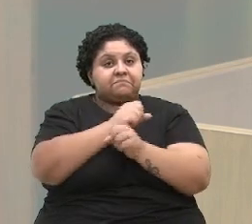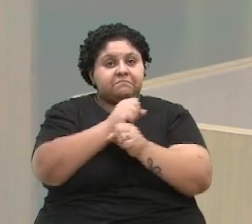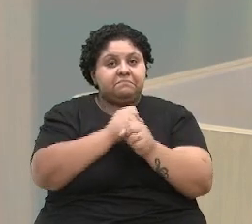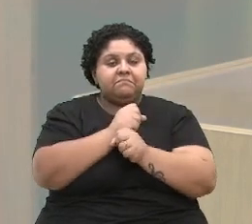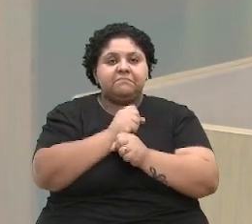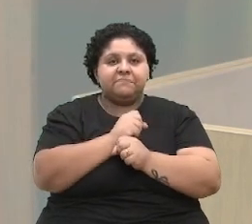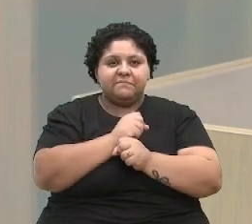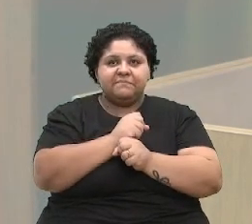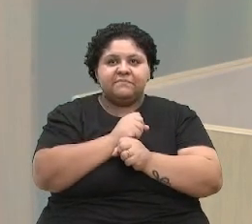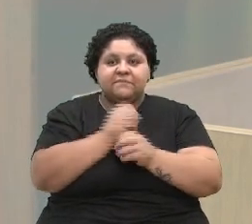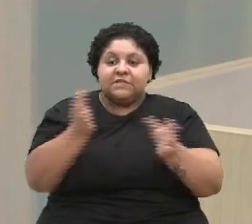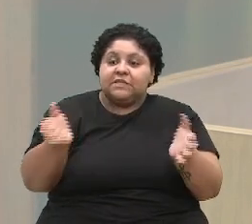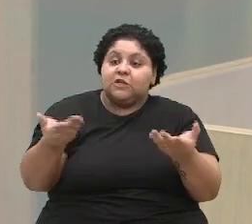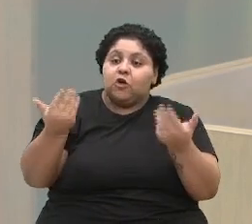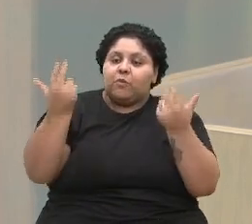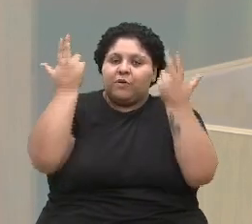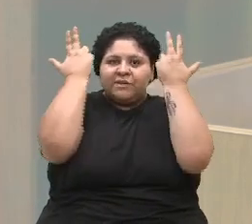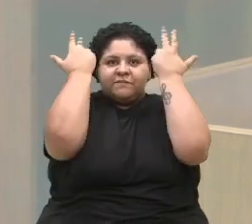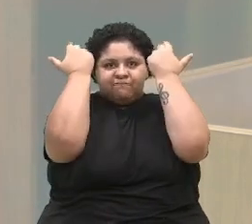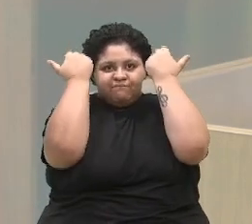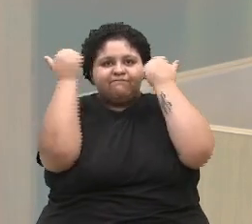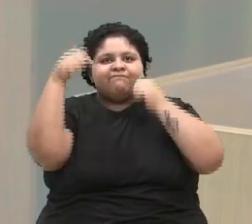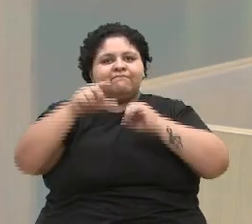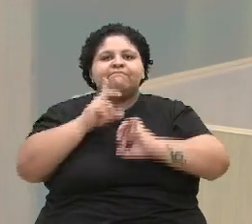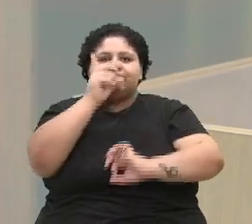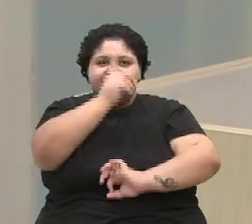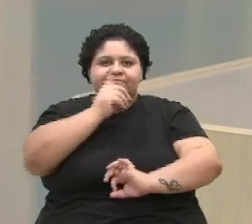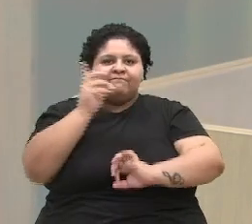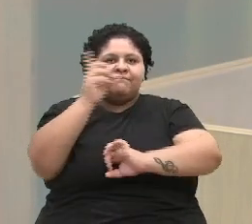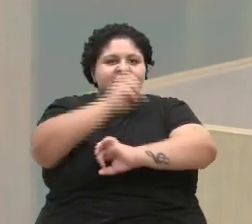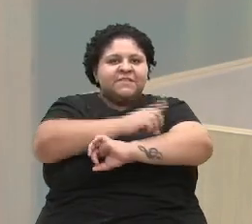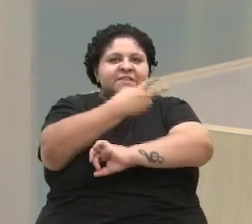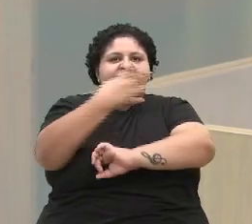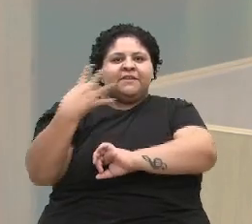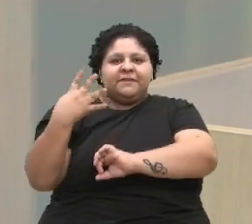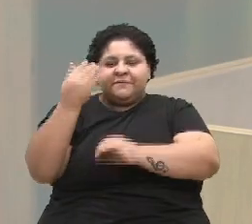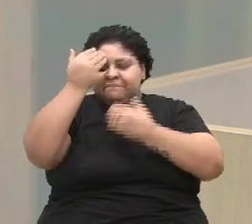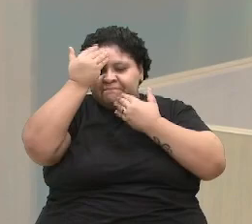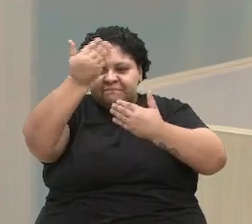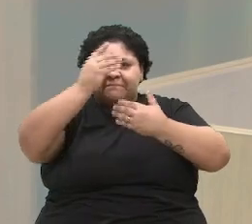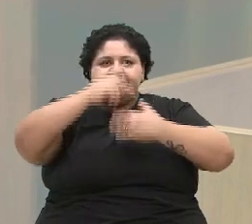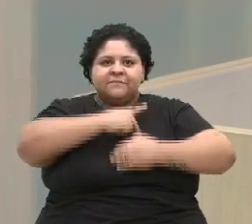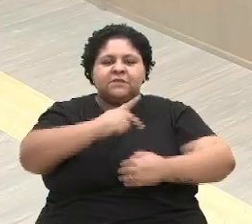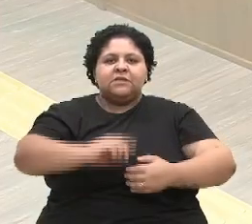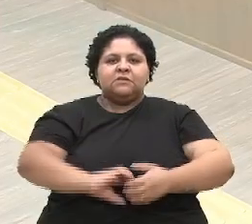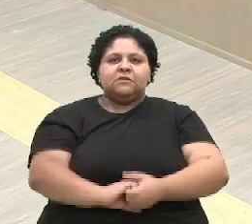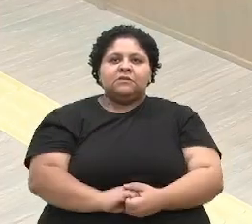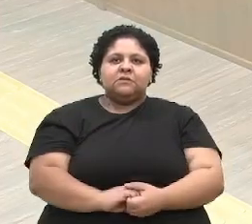comemoração da Páscoa, nesse domingo, dia 24. Obrigado, presidente.